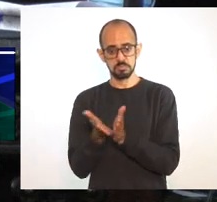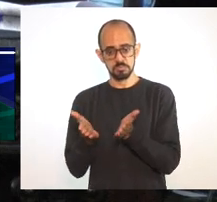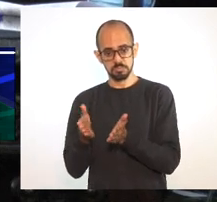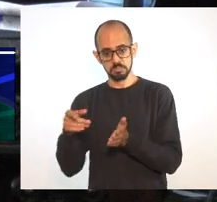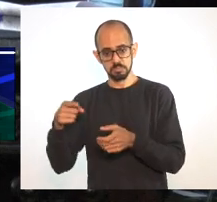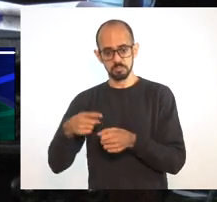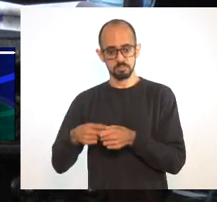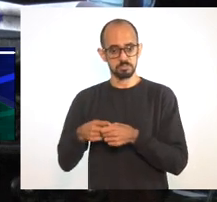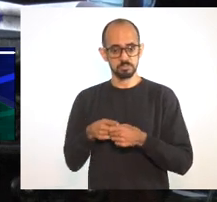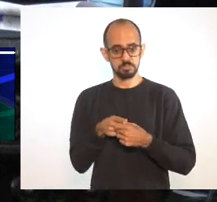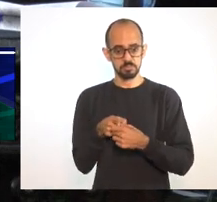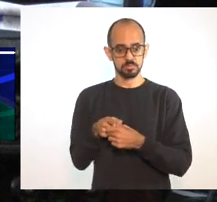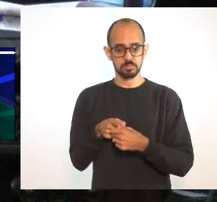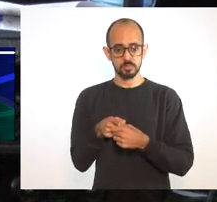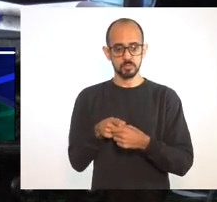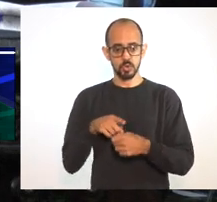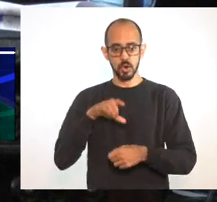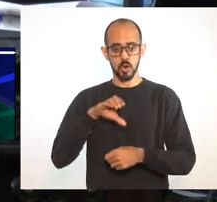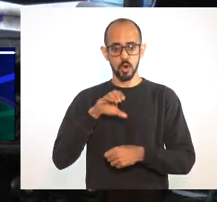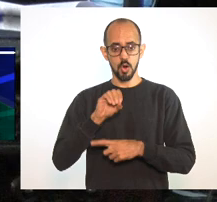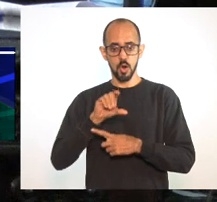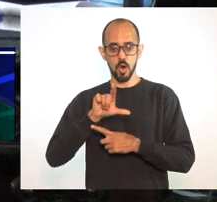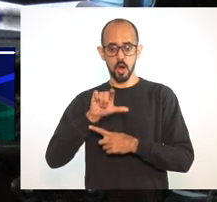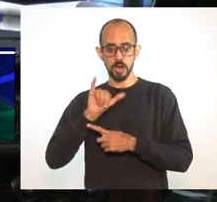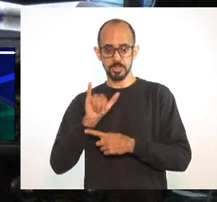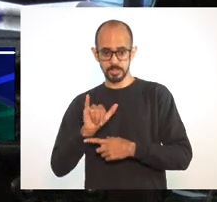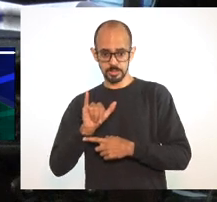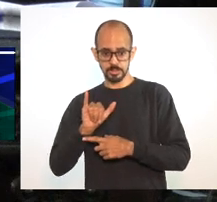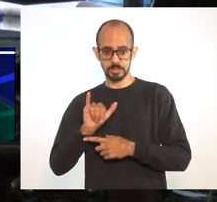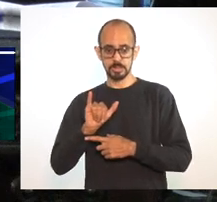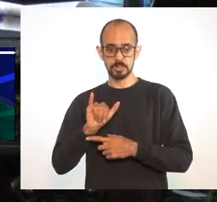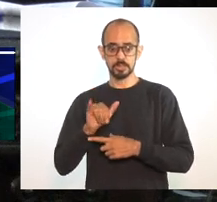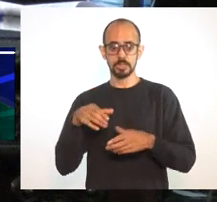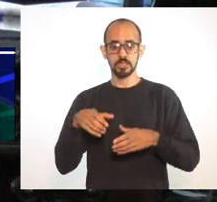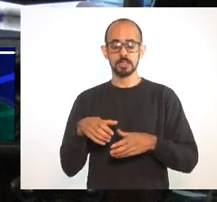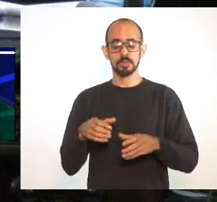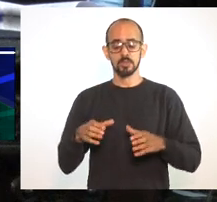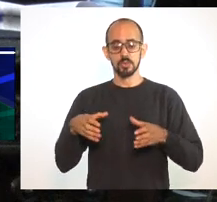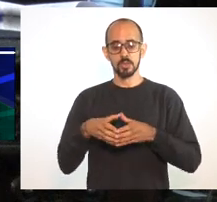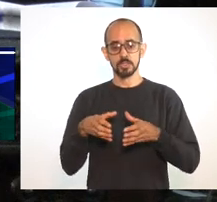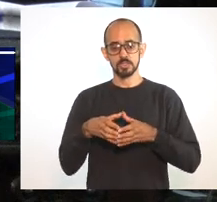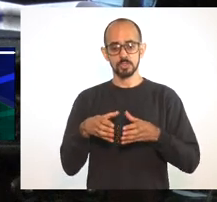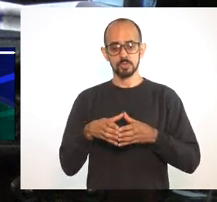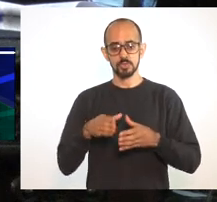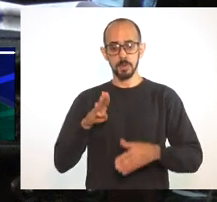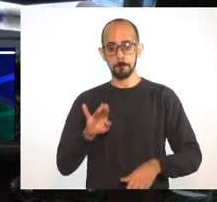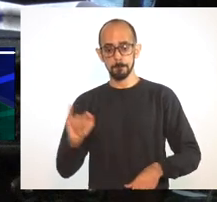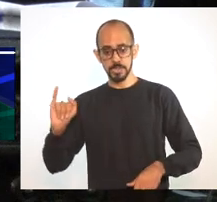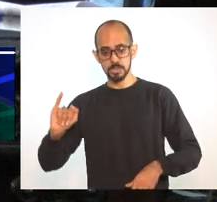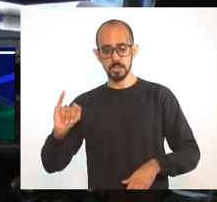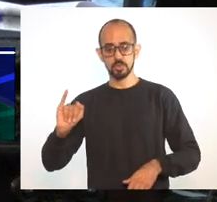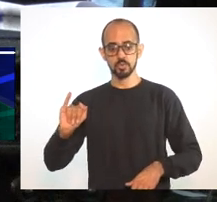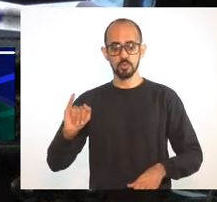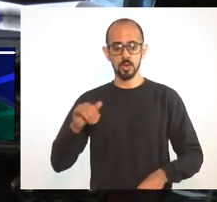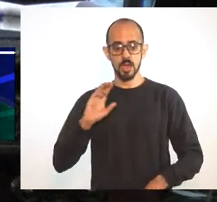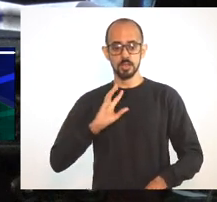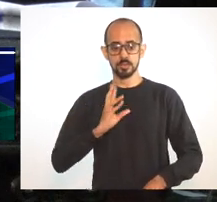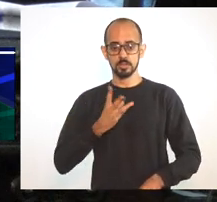COLE, Coletivo Feminista das Lésbicas e Bissexuais de Niterói, Coletivo